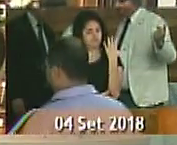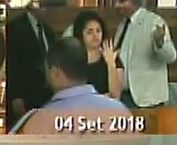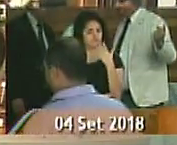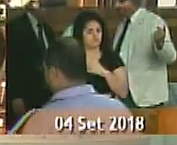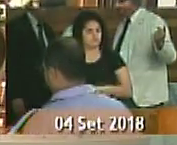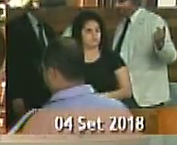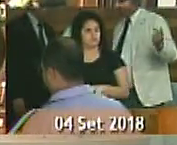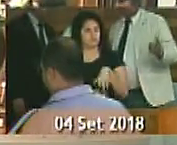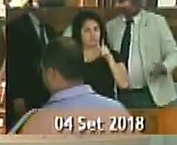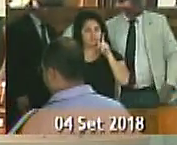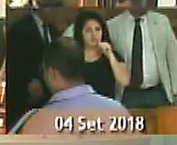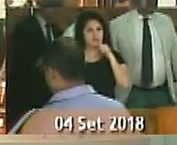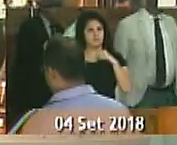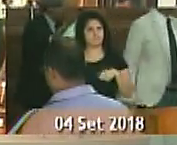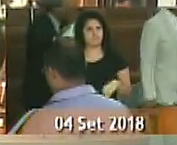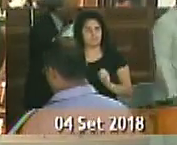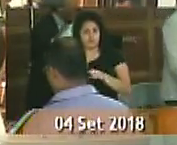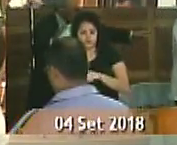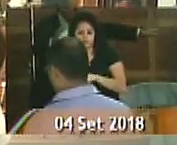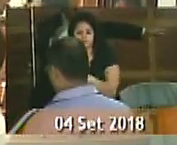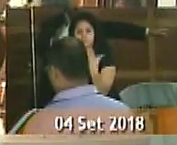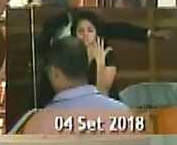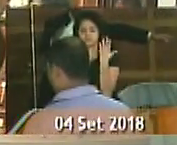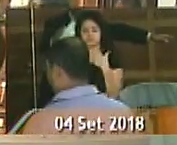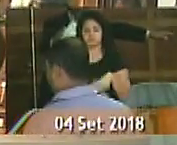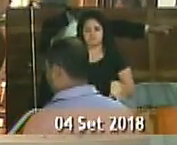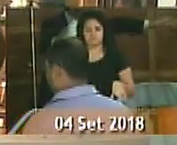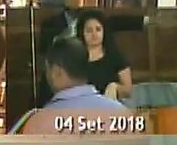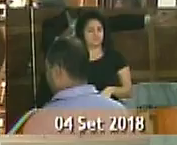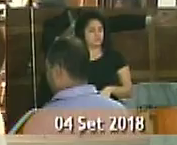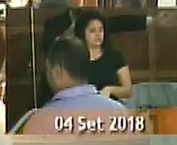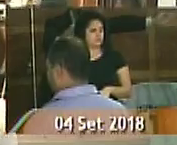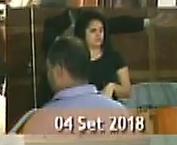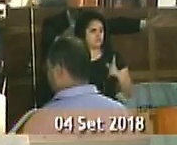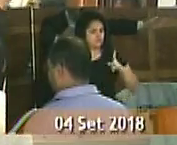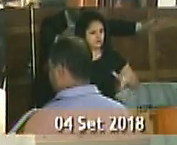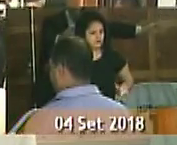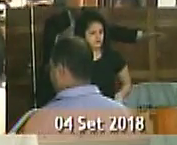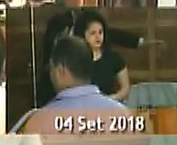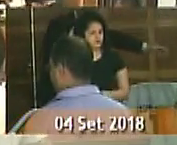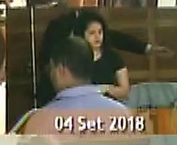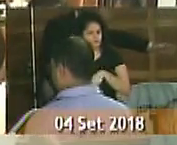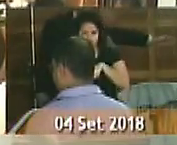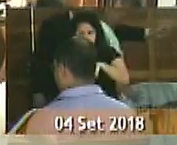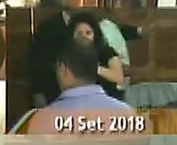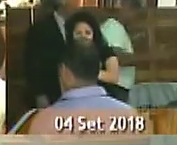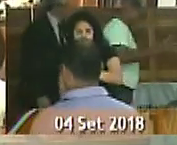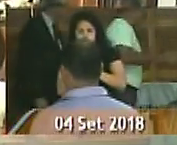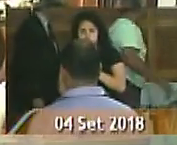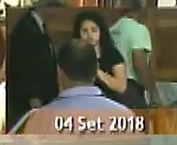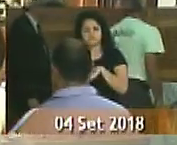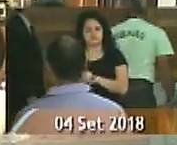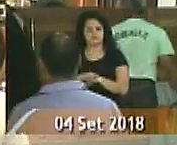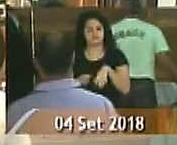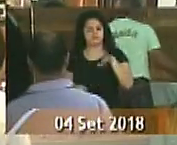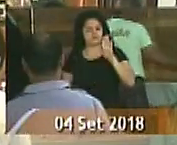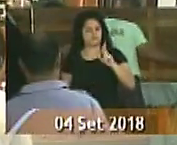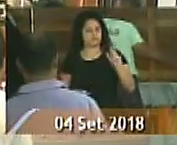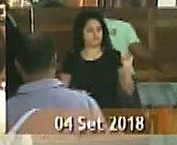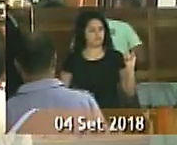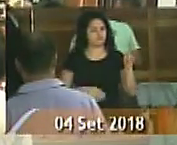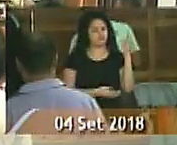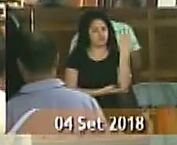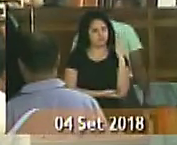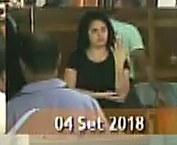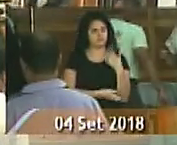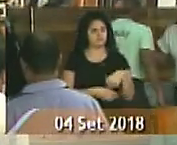lagos, educação ambiental e sanitária, patrulheiros turísticos ambientais, Brigada Miril Ambiental